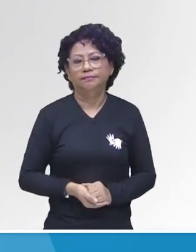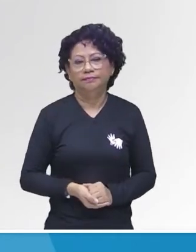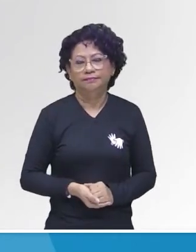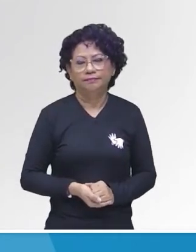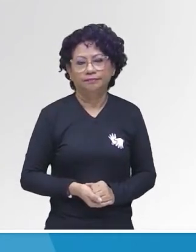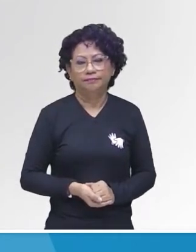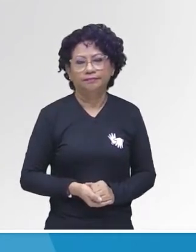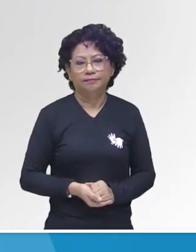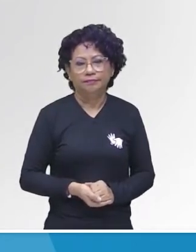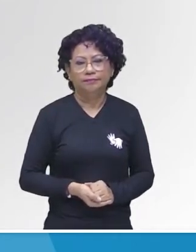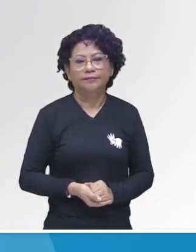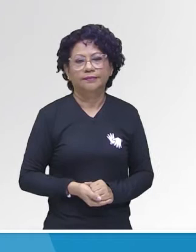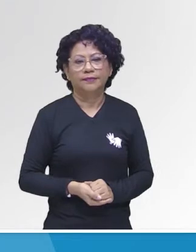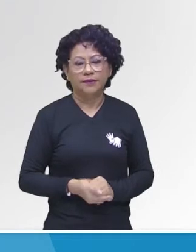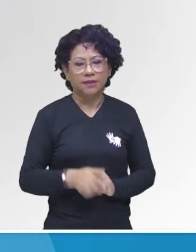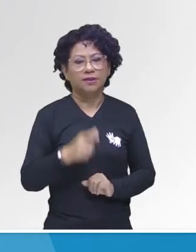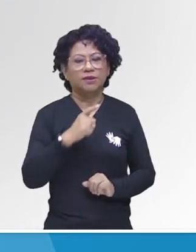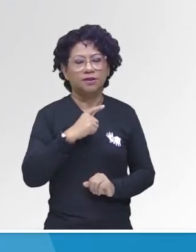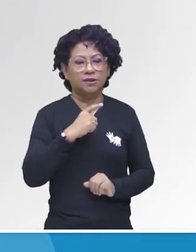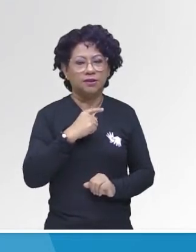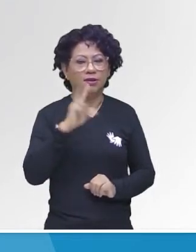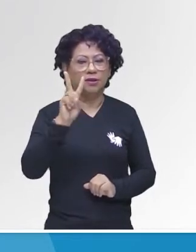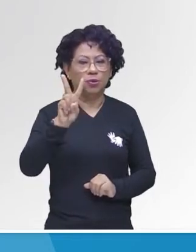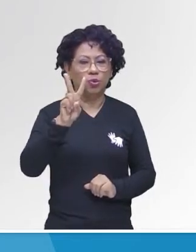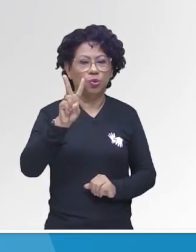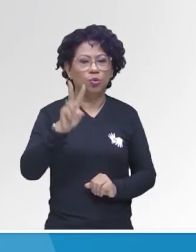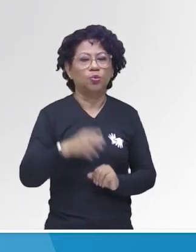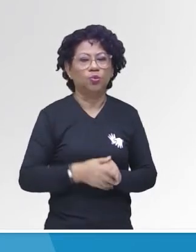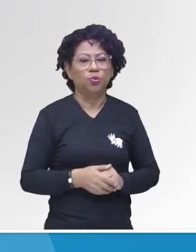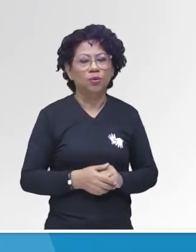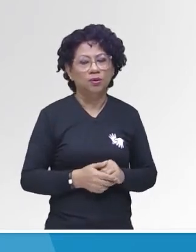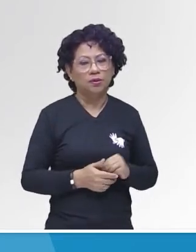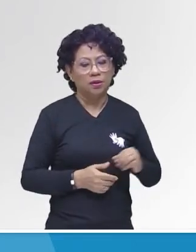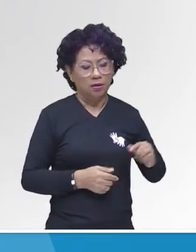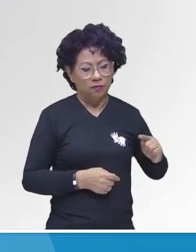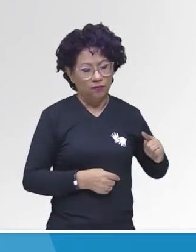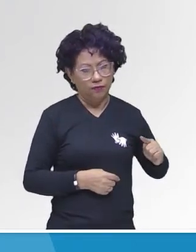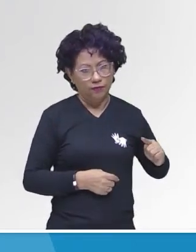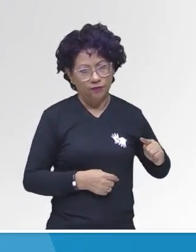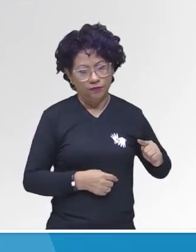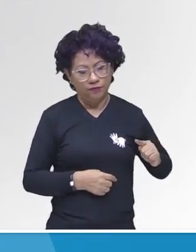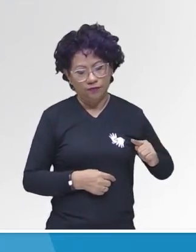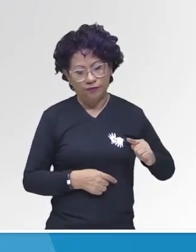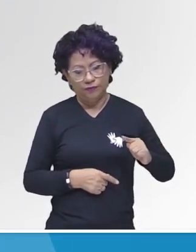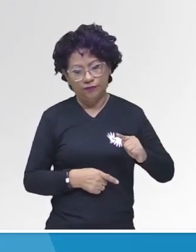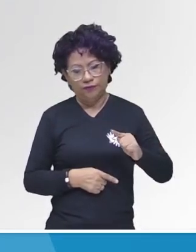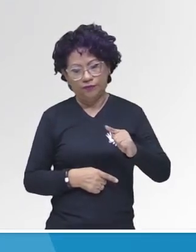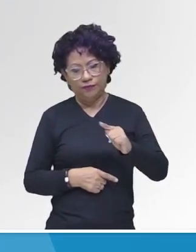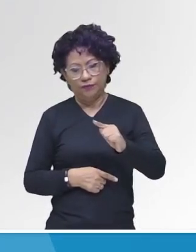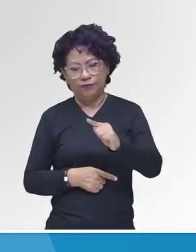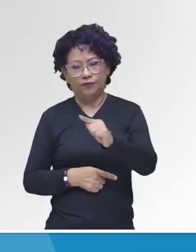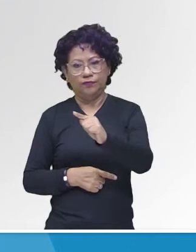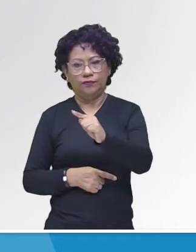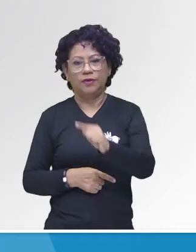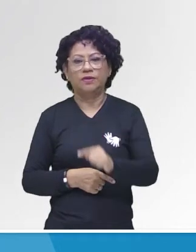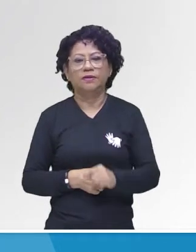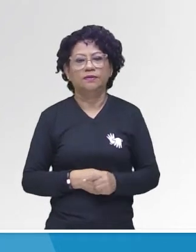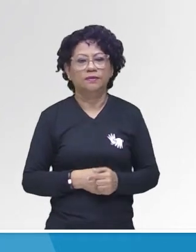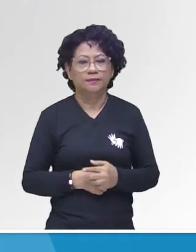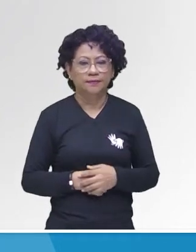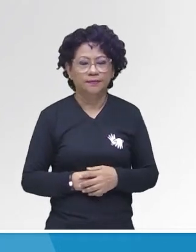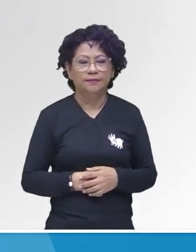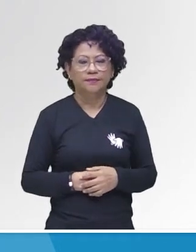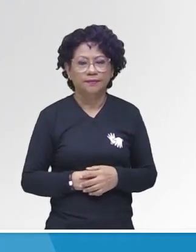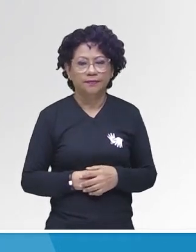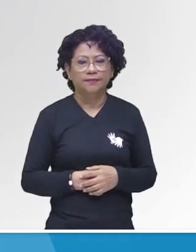Por cima dele, ó. Na mesma posição, no mesmo sentido, olha aqui, ó. Olha, ele